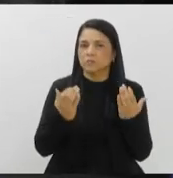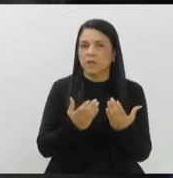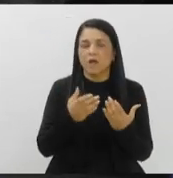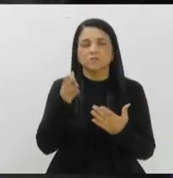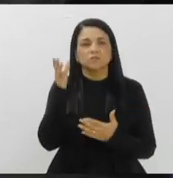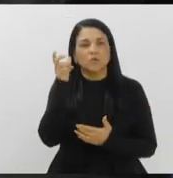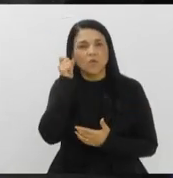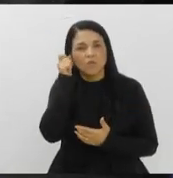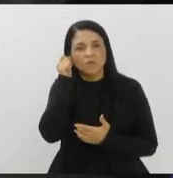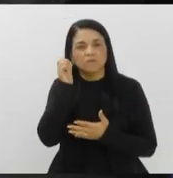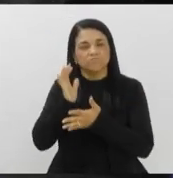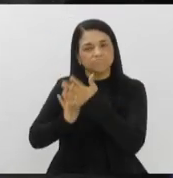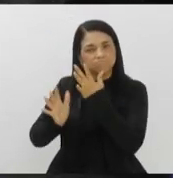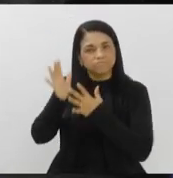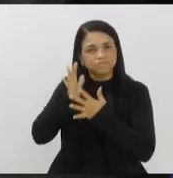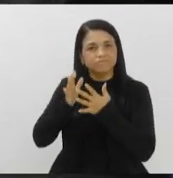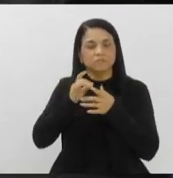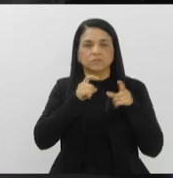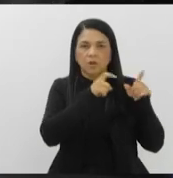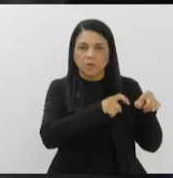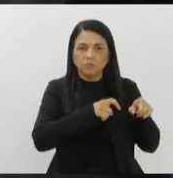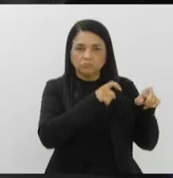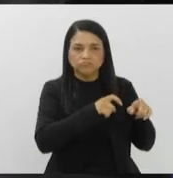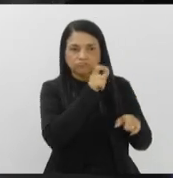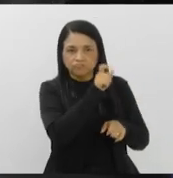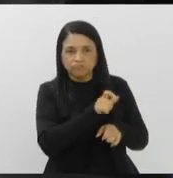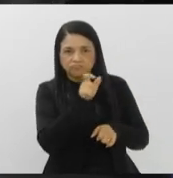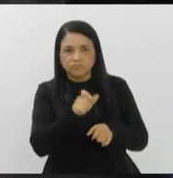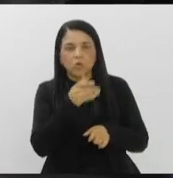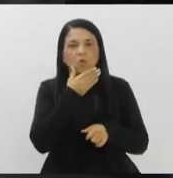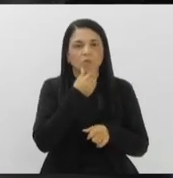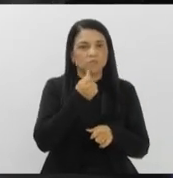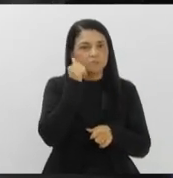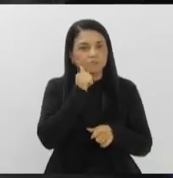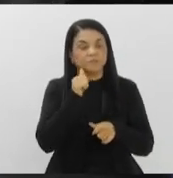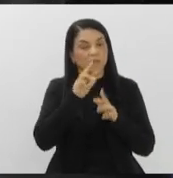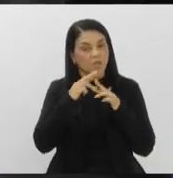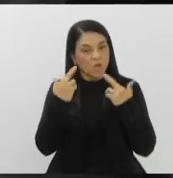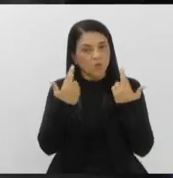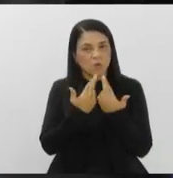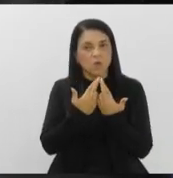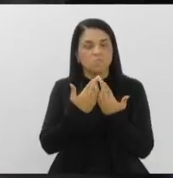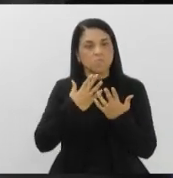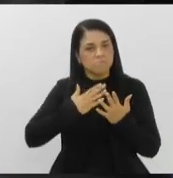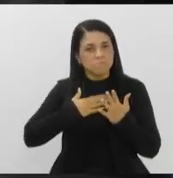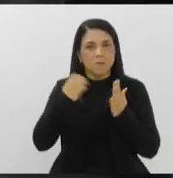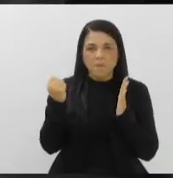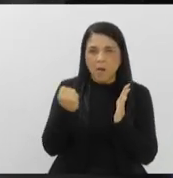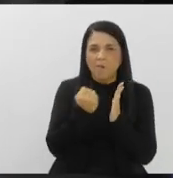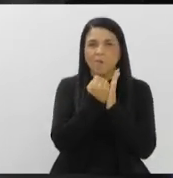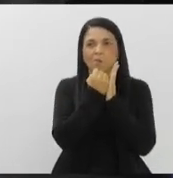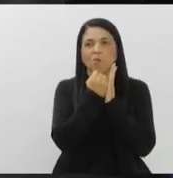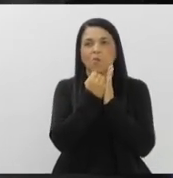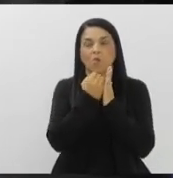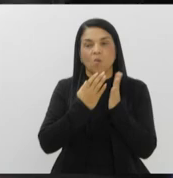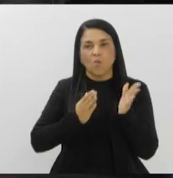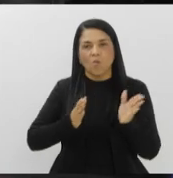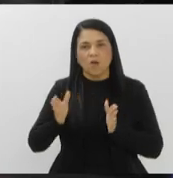as agricultoras. E essa reunião foi assim, destacadamente me marcou. Porque você viu o acesso, por exemplo, ao